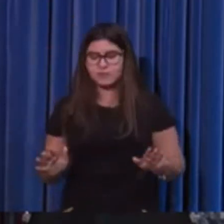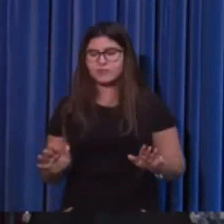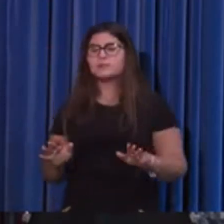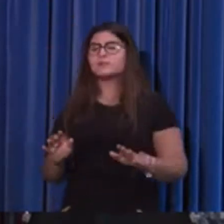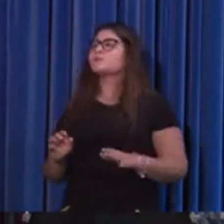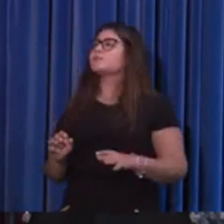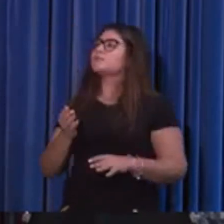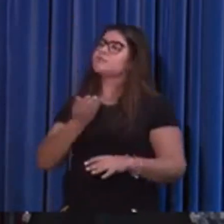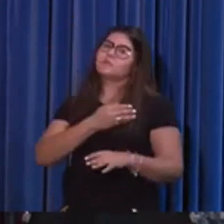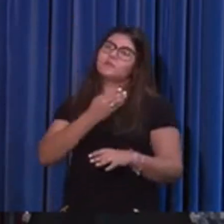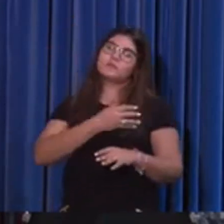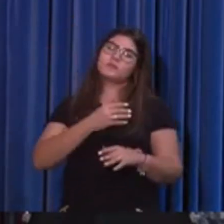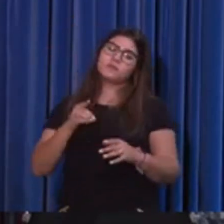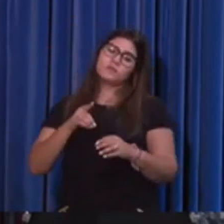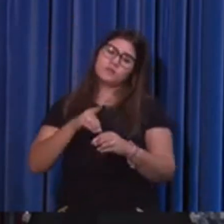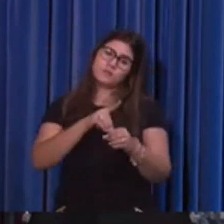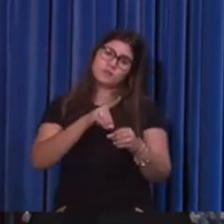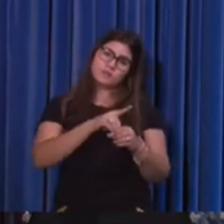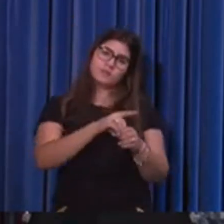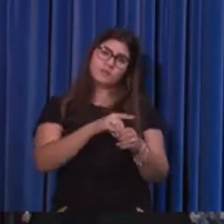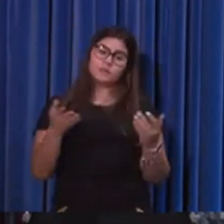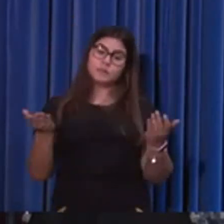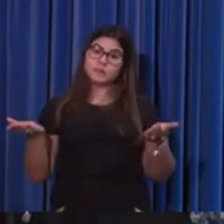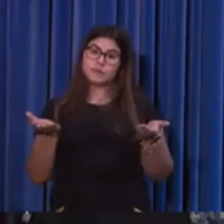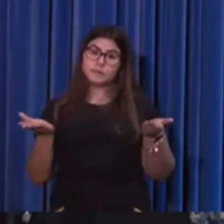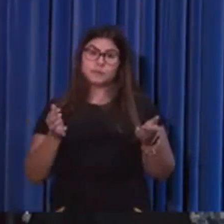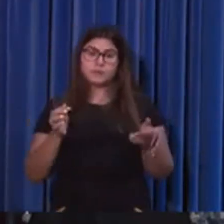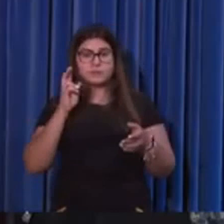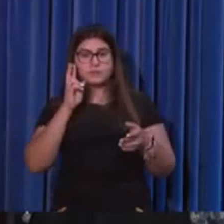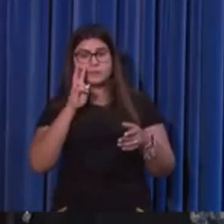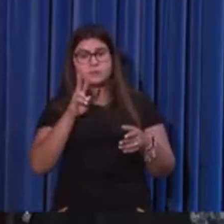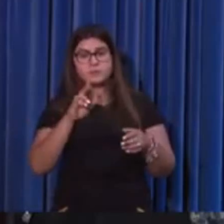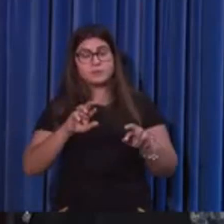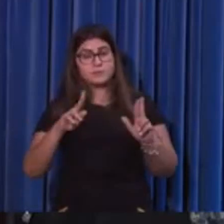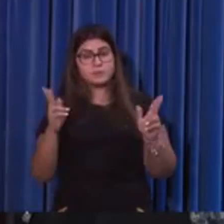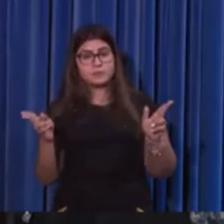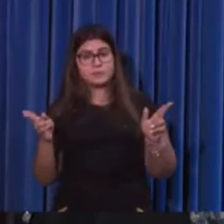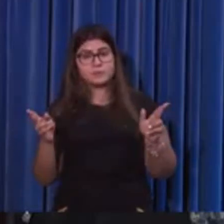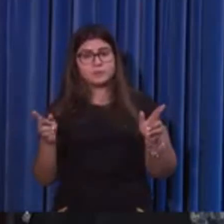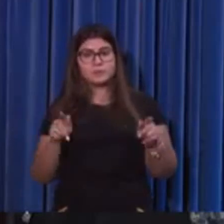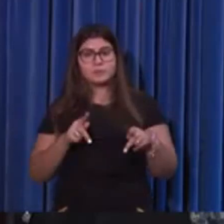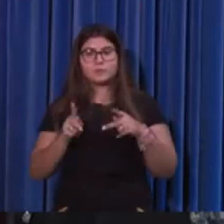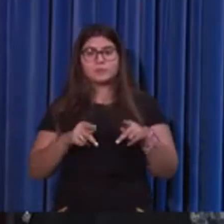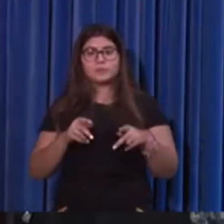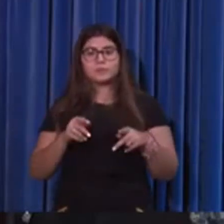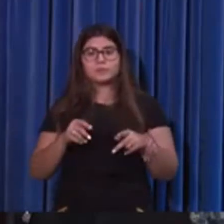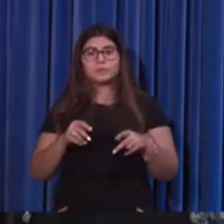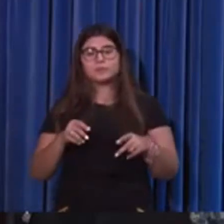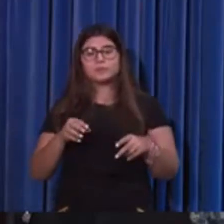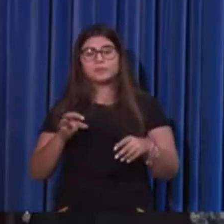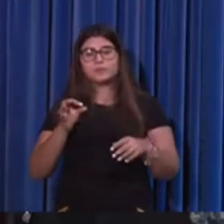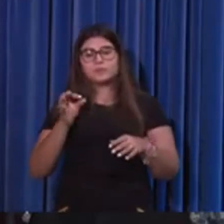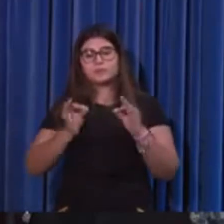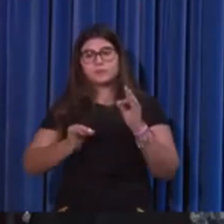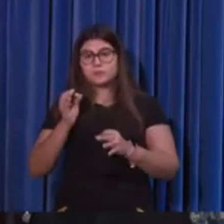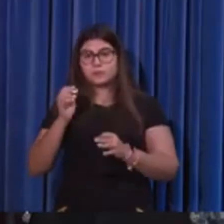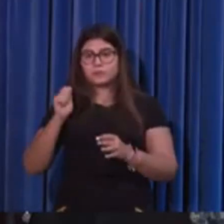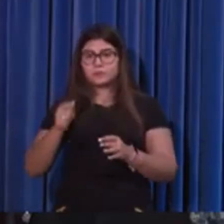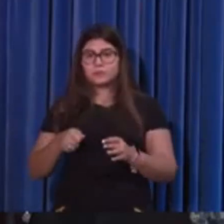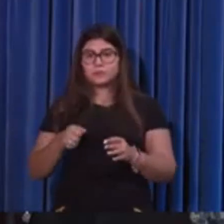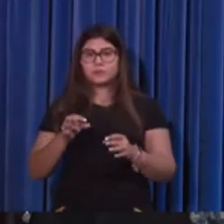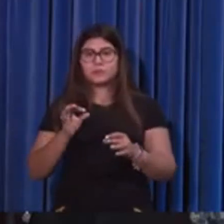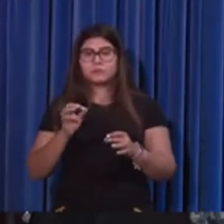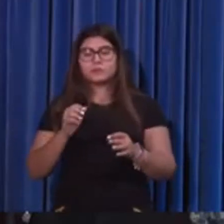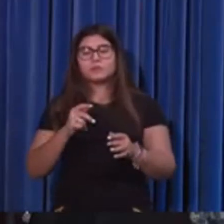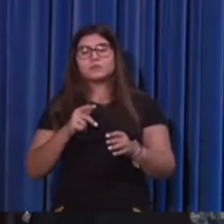ofertas. E hoje nós veremos a diferença entre o justo e o ímpio e o esperado, tão